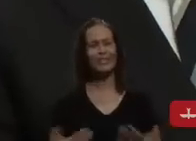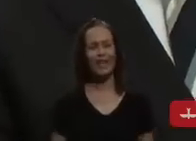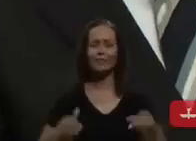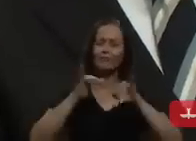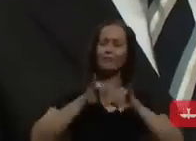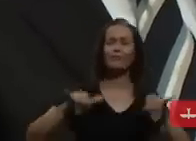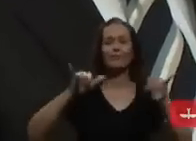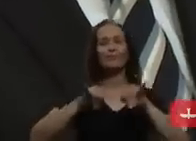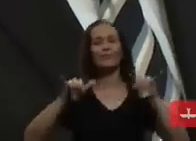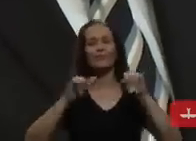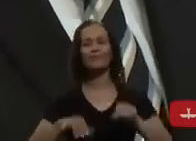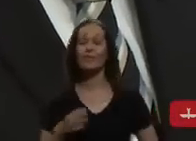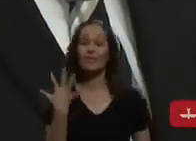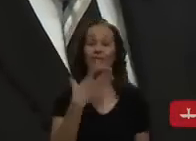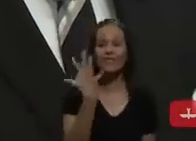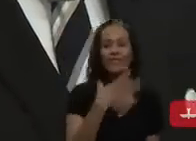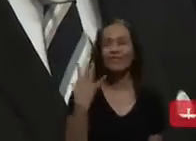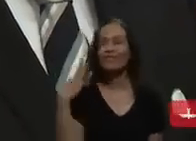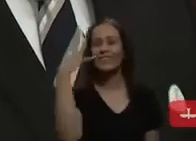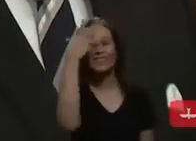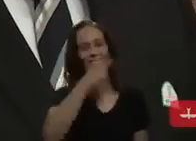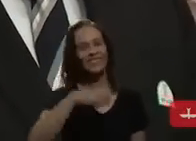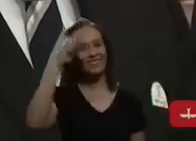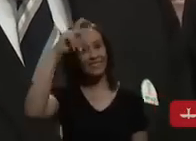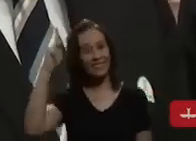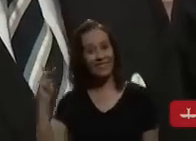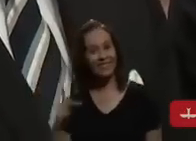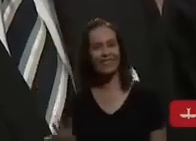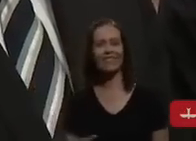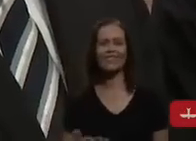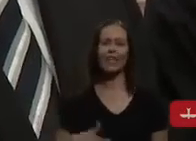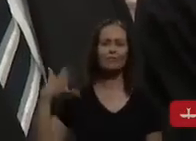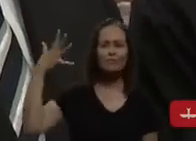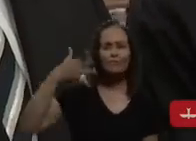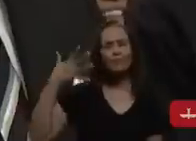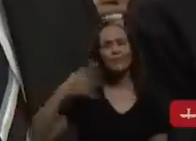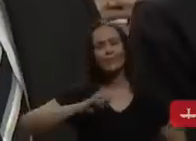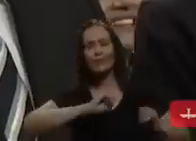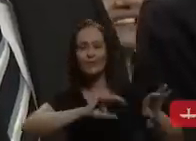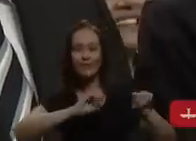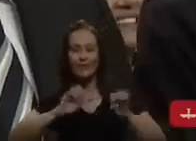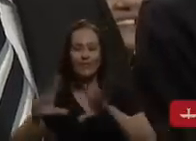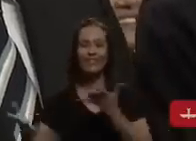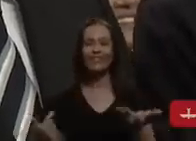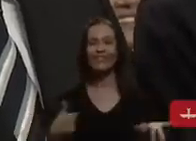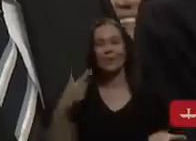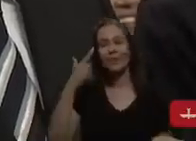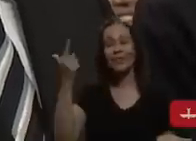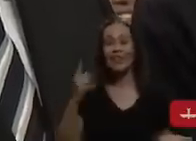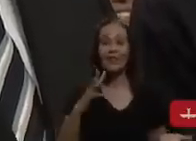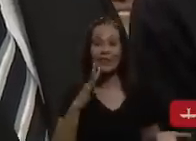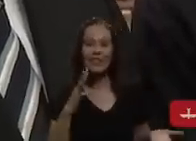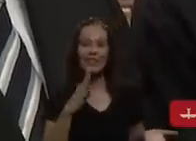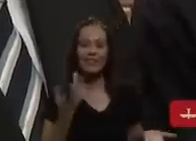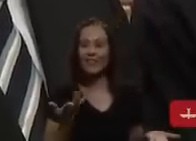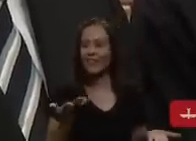né? Quantas canções lindas, Ana, quantas ministrações. Nunca pensei que fosse conhecer